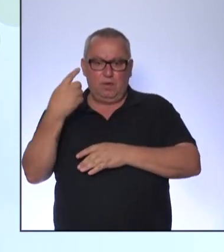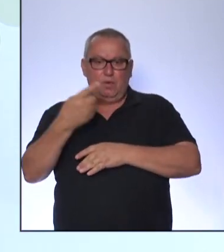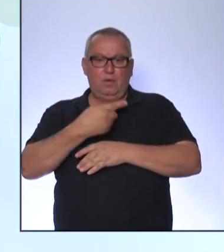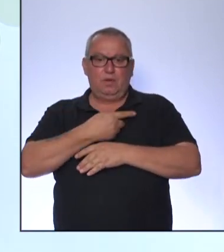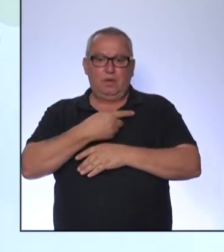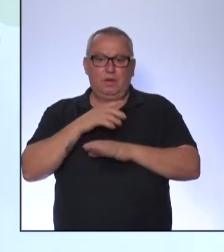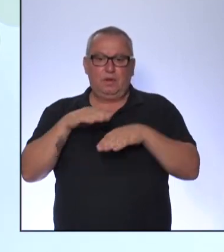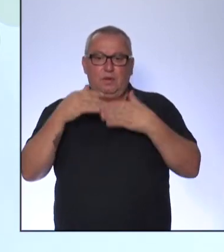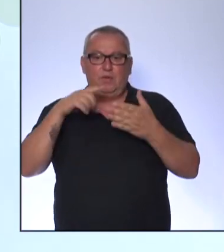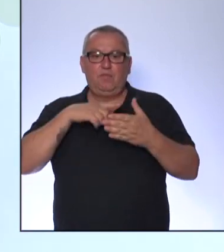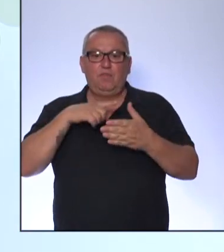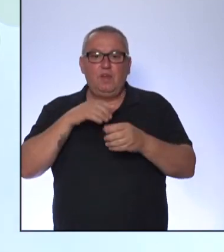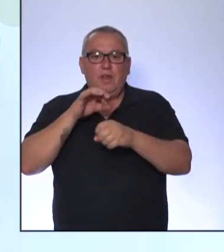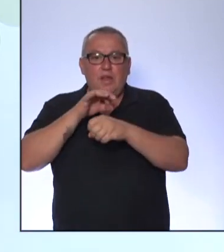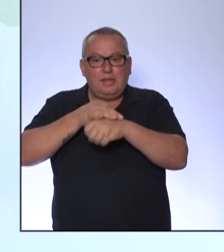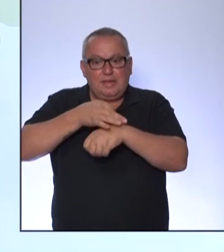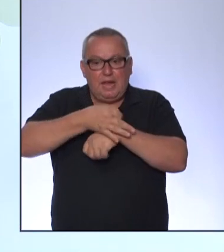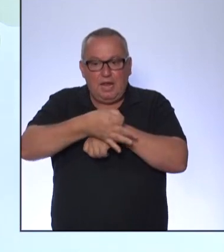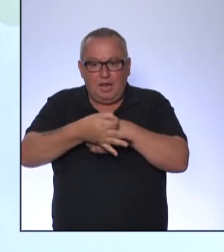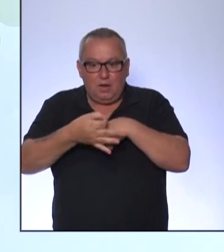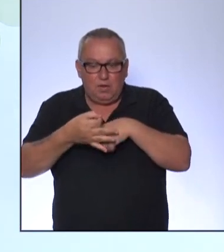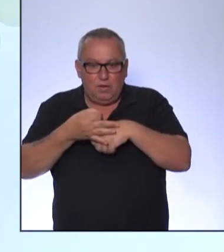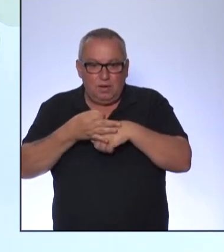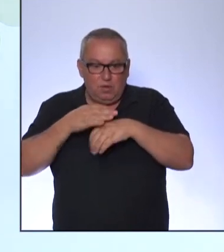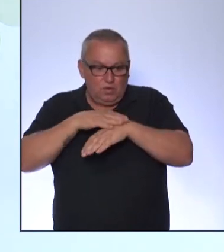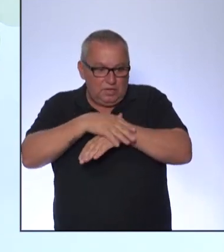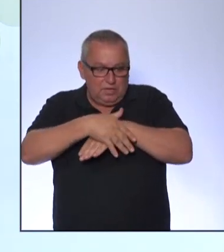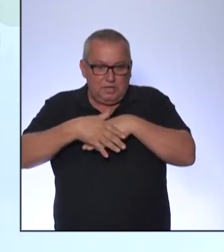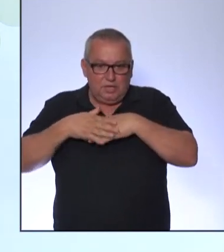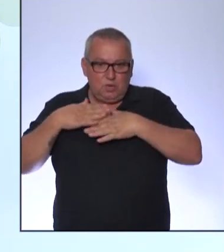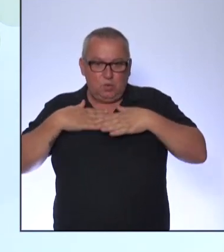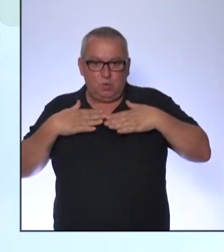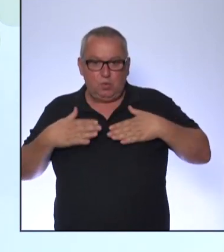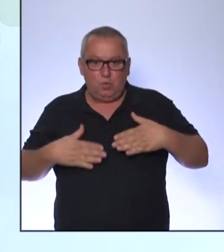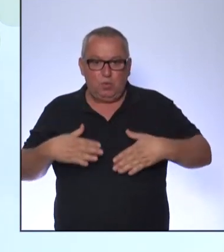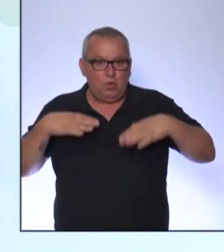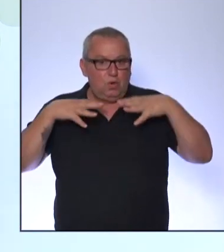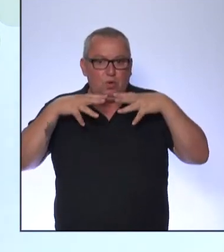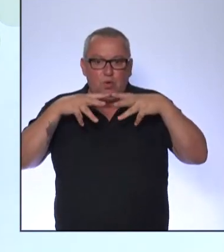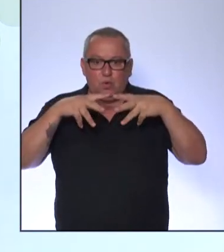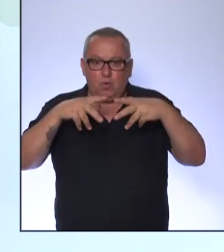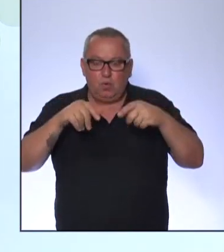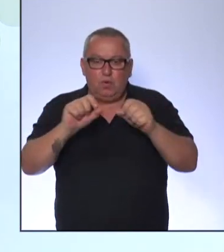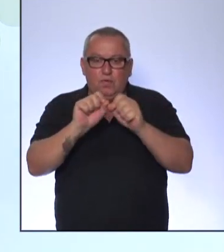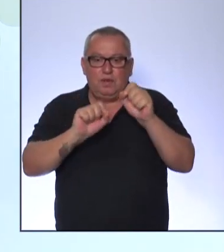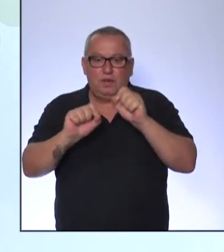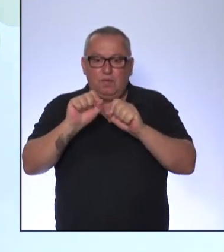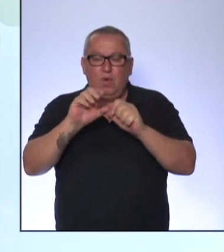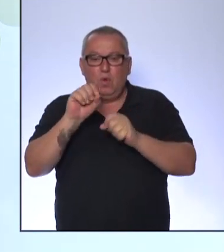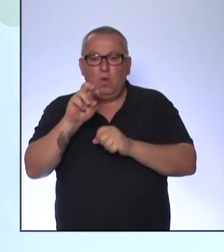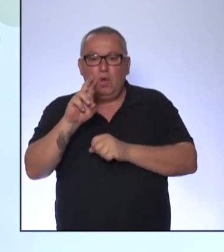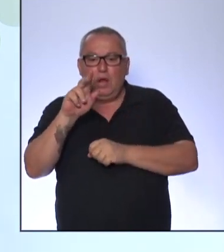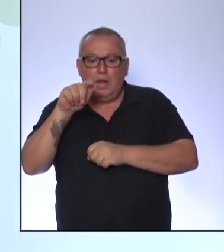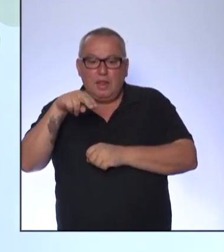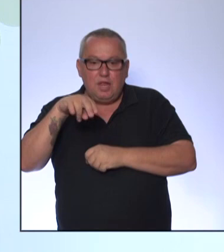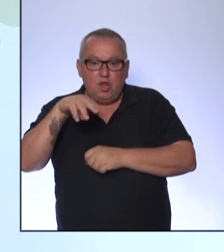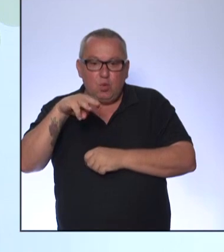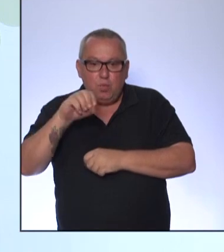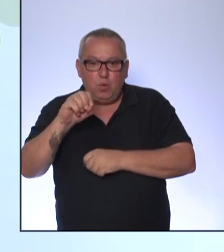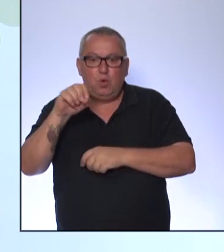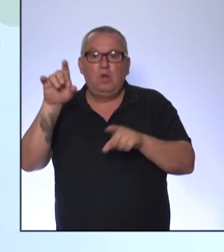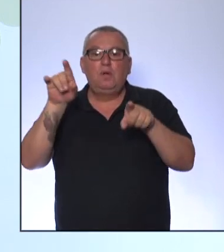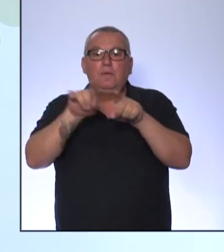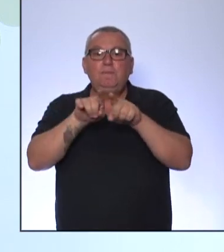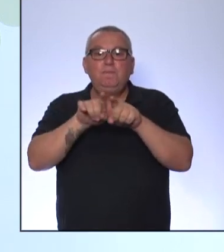a gente tem as nossas células formando os nossos tecidos, nossos órgãos, os nossos sistemas e formando o nosso organismo. E aí,